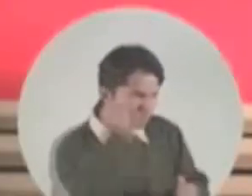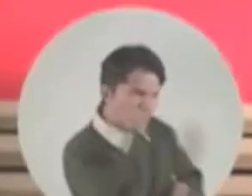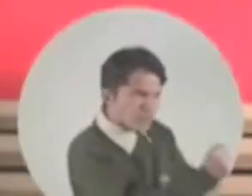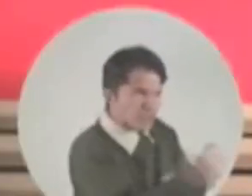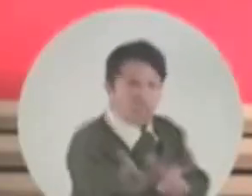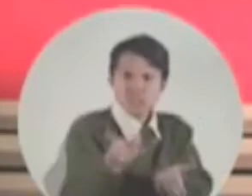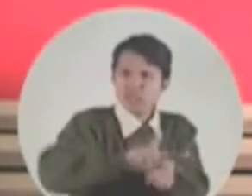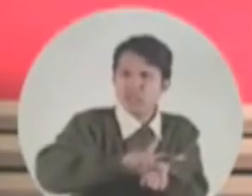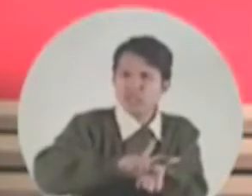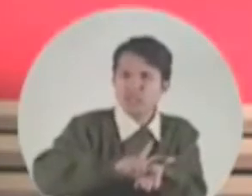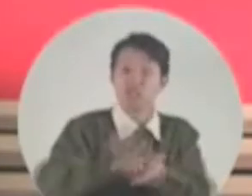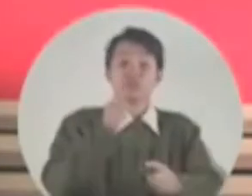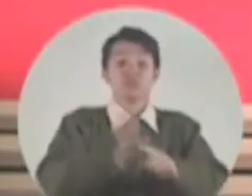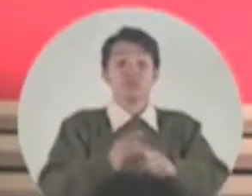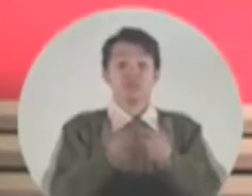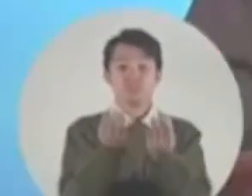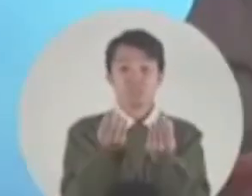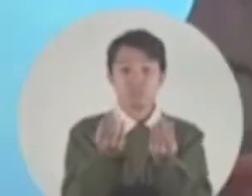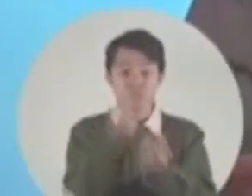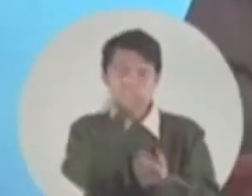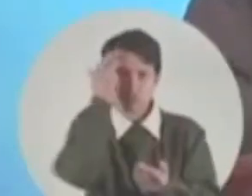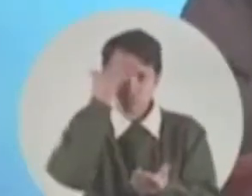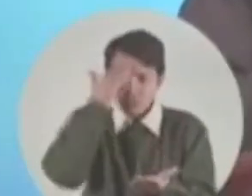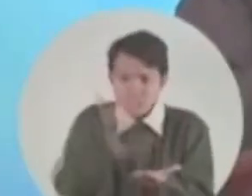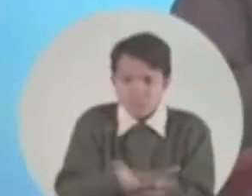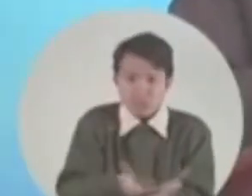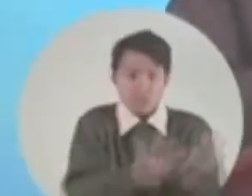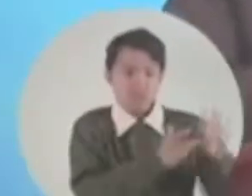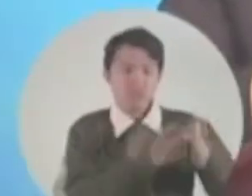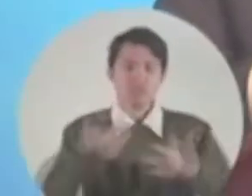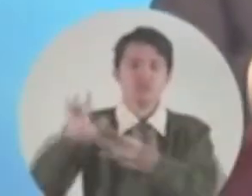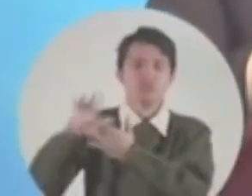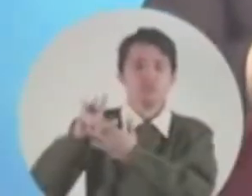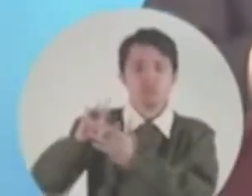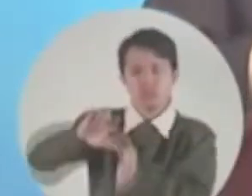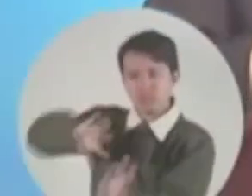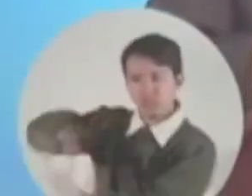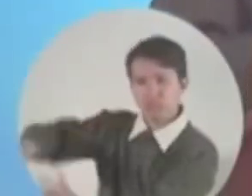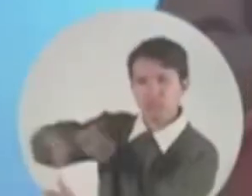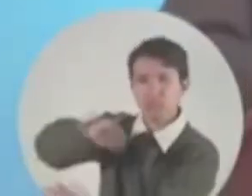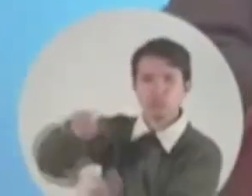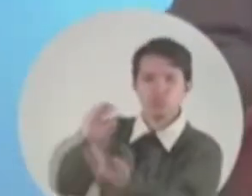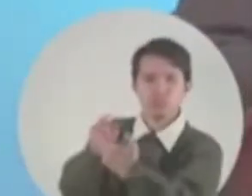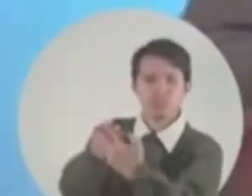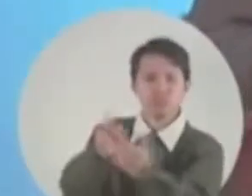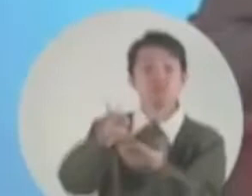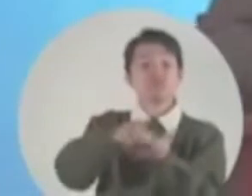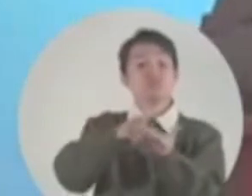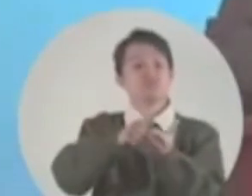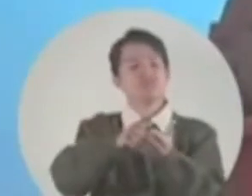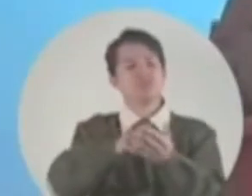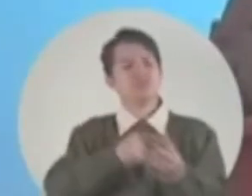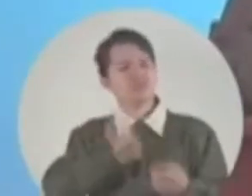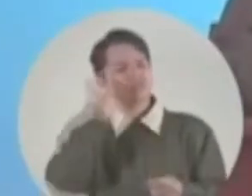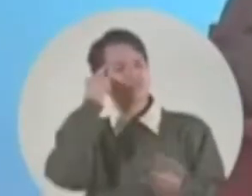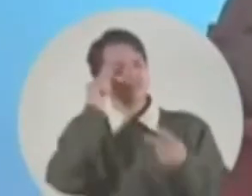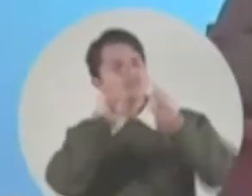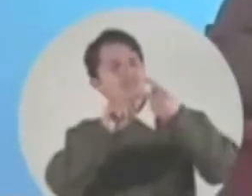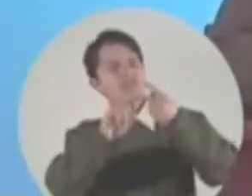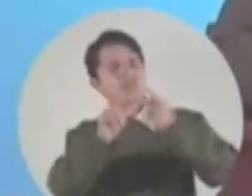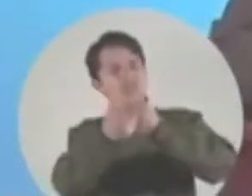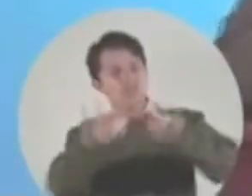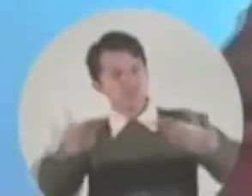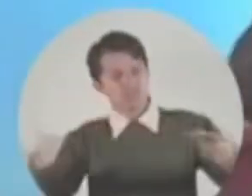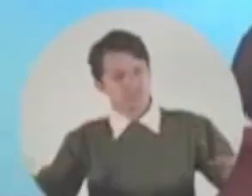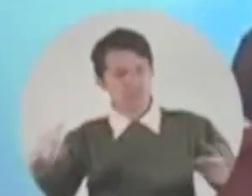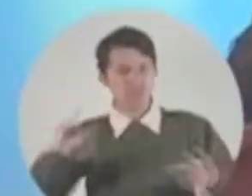também Lázaro, pois por causa dele, muitos estavam se afastando dos judeus e crendo em Jesus.